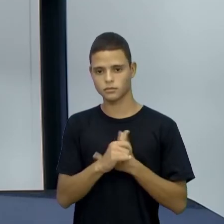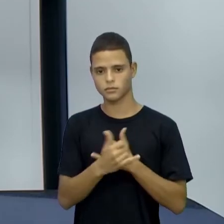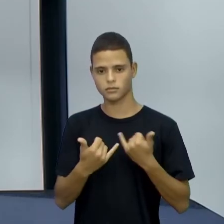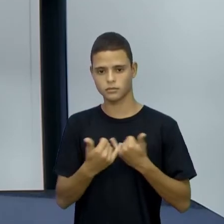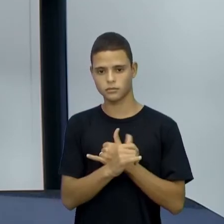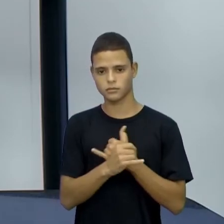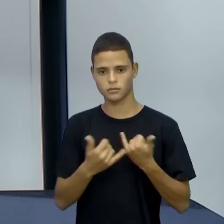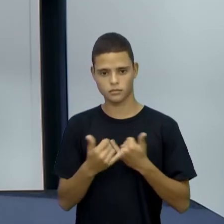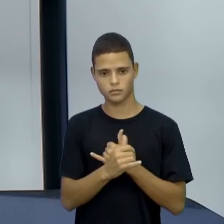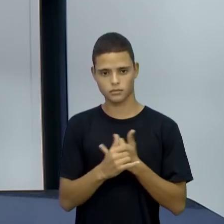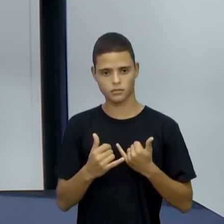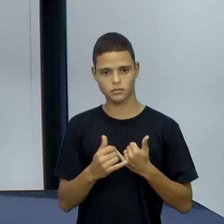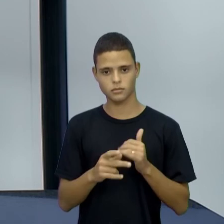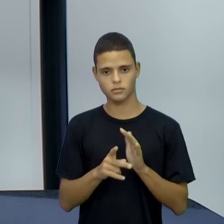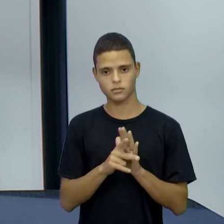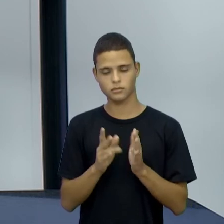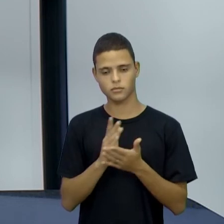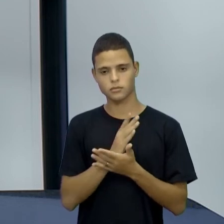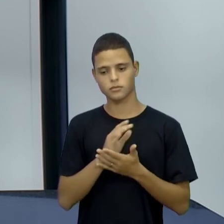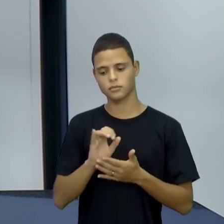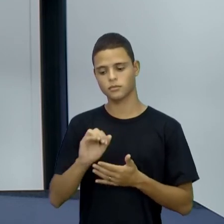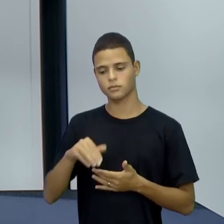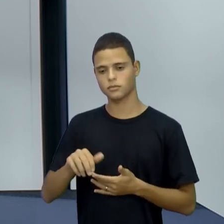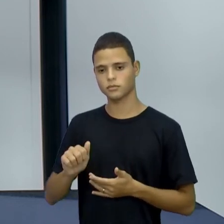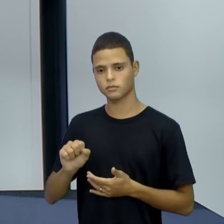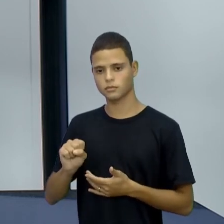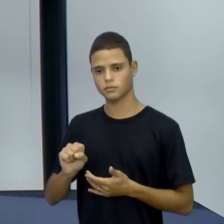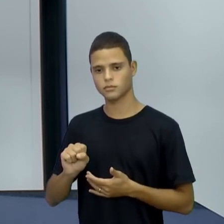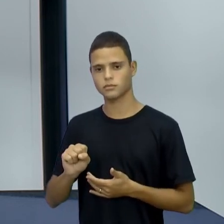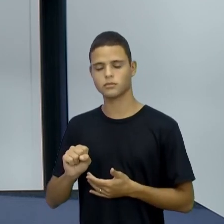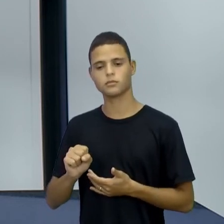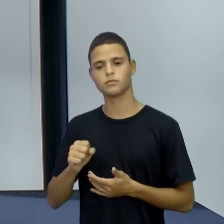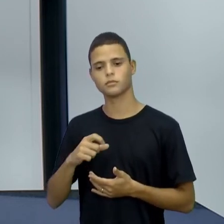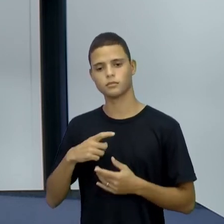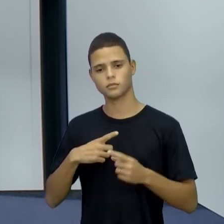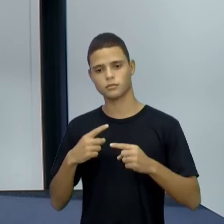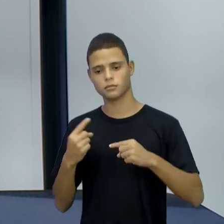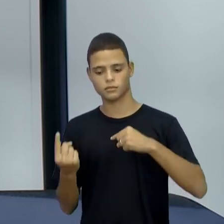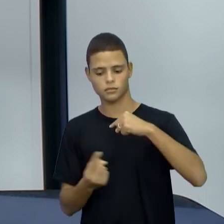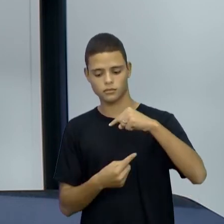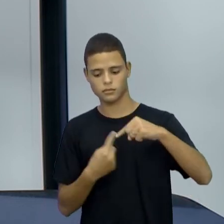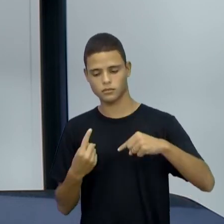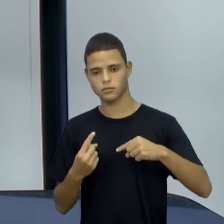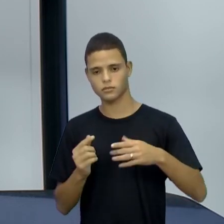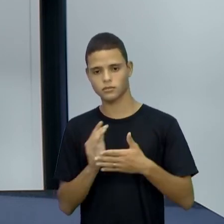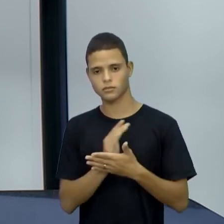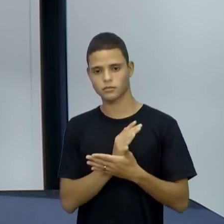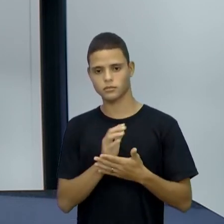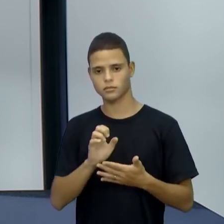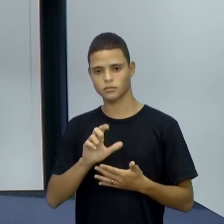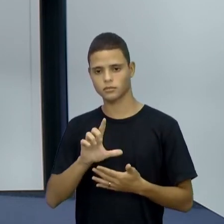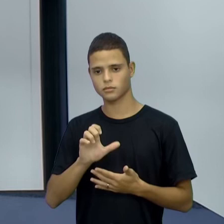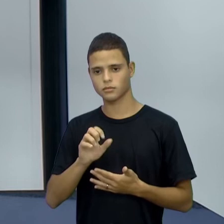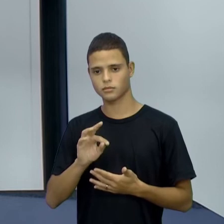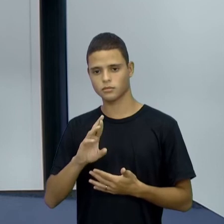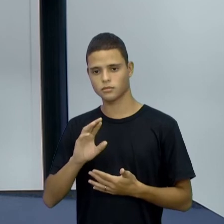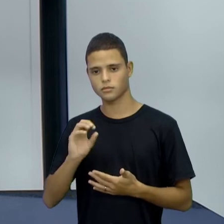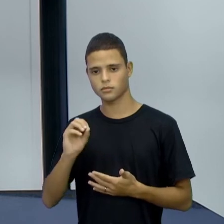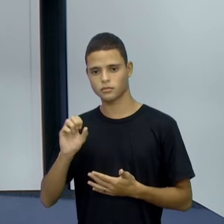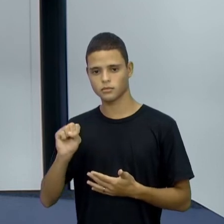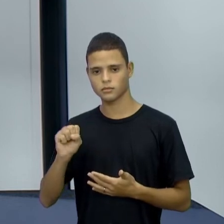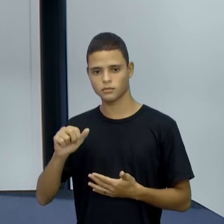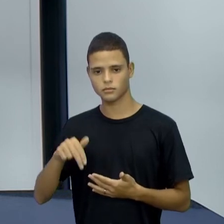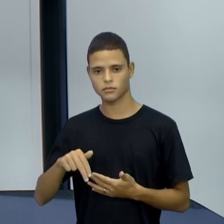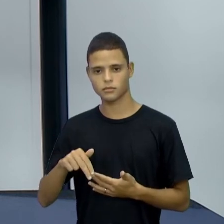gerador, que é onde estão os ímãs, né? Provavelmente aqui tem um esquema de elétrons representado por essa parte aqui fora, e isso